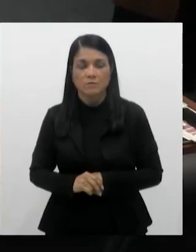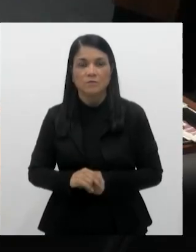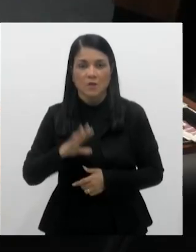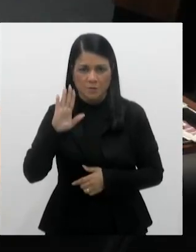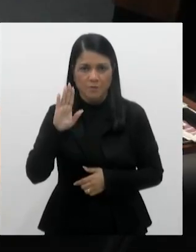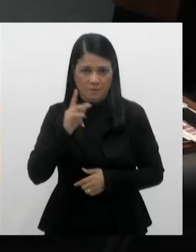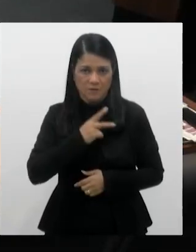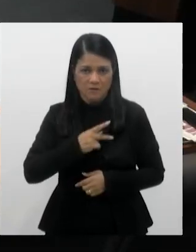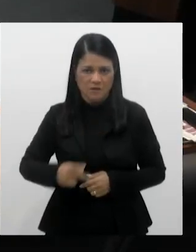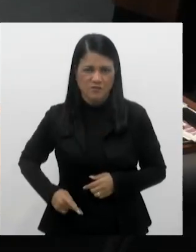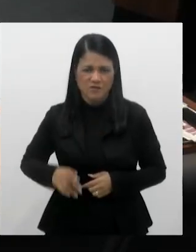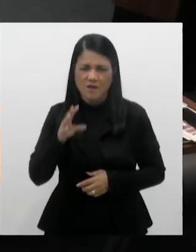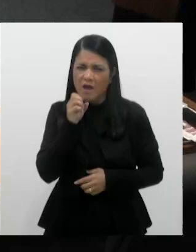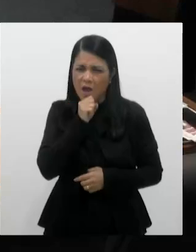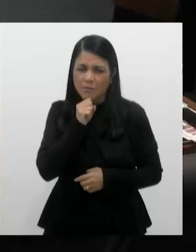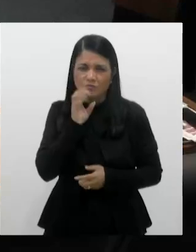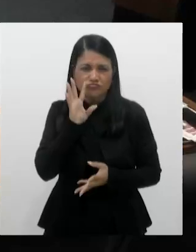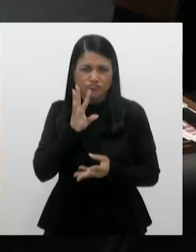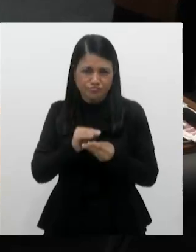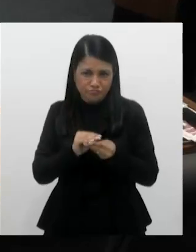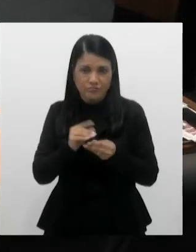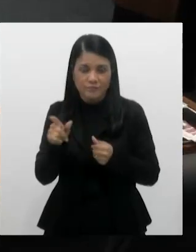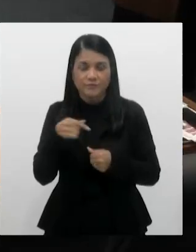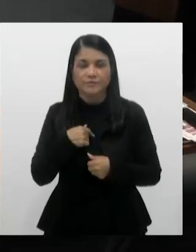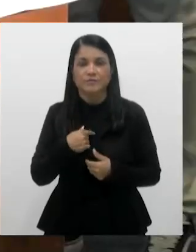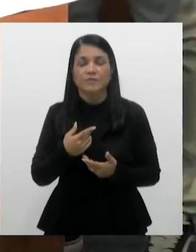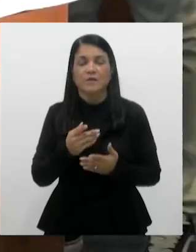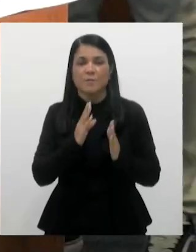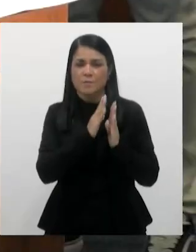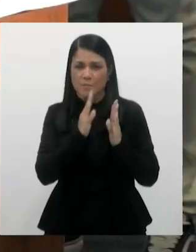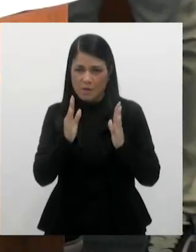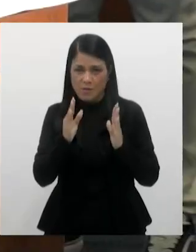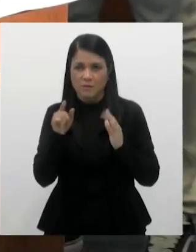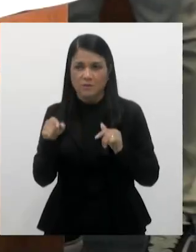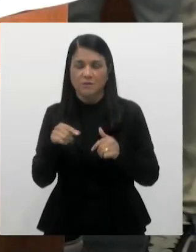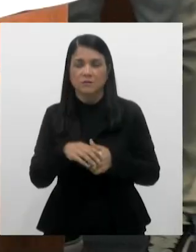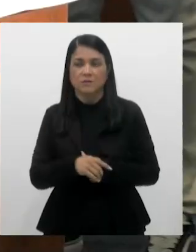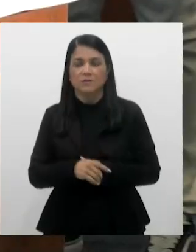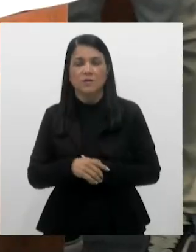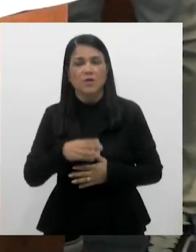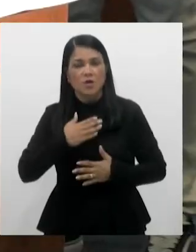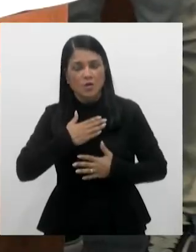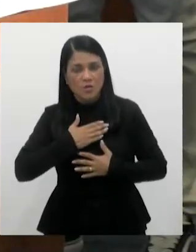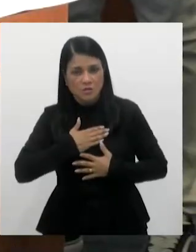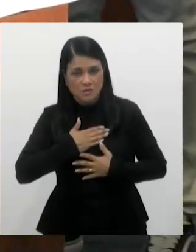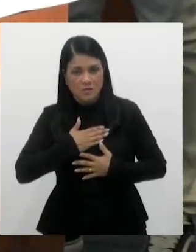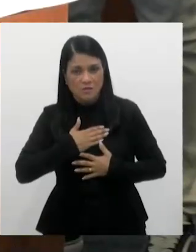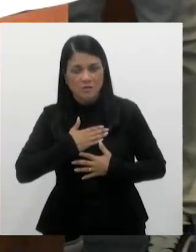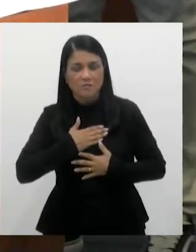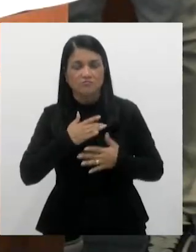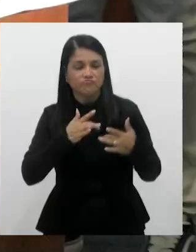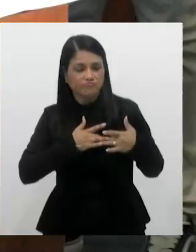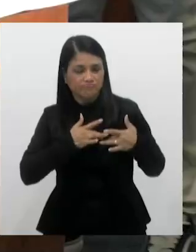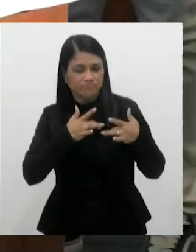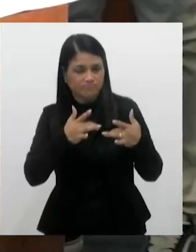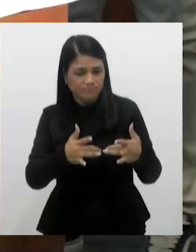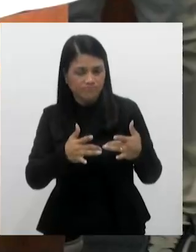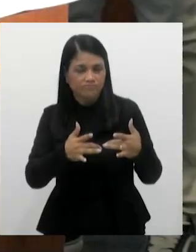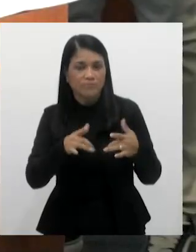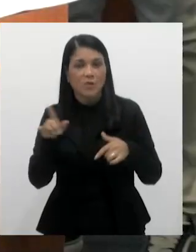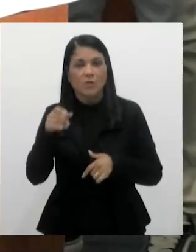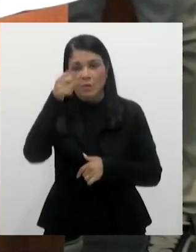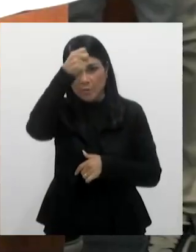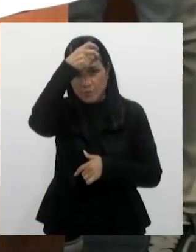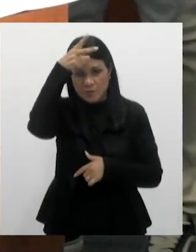Presidente, muito rapidamente, deputado Fred, pela ordem, eu gostaria de manifestar minha solidariedade ao